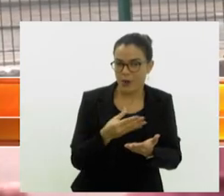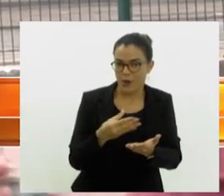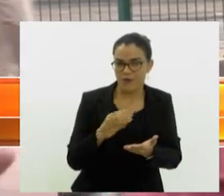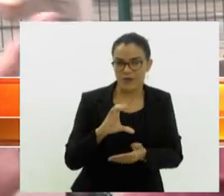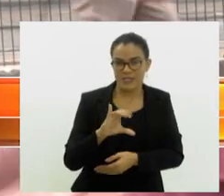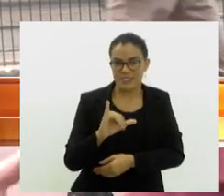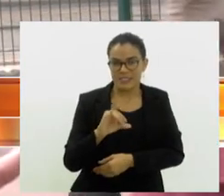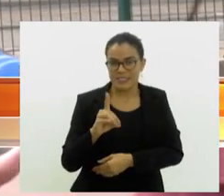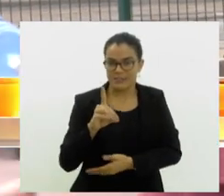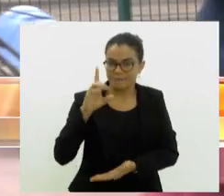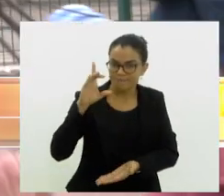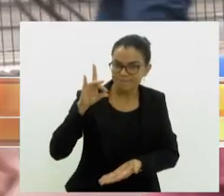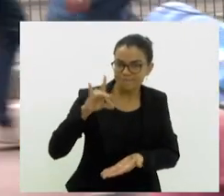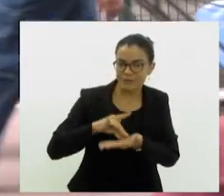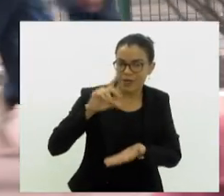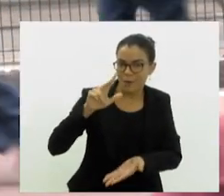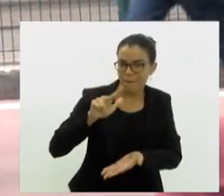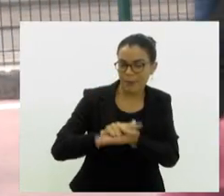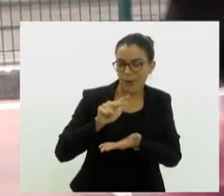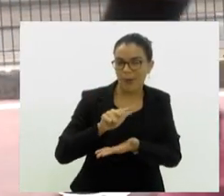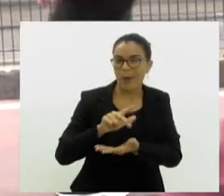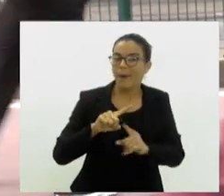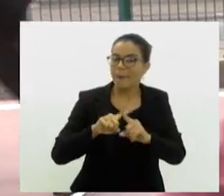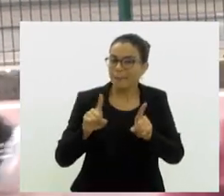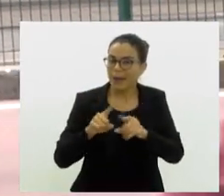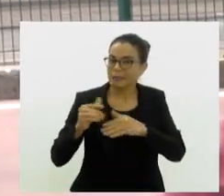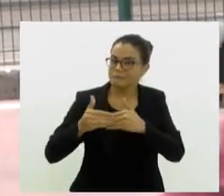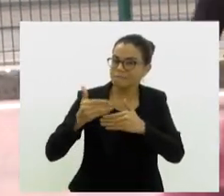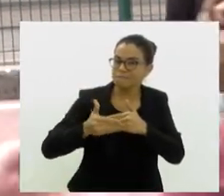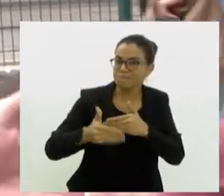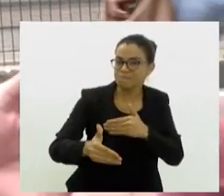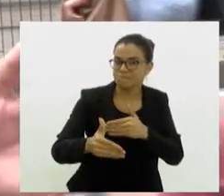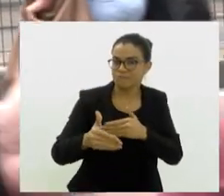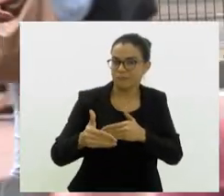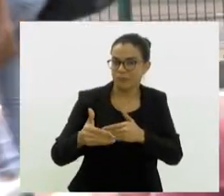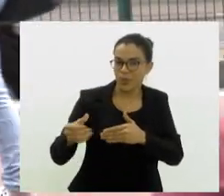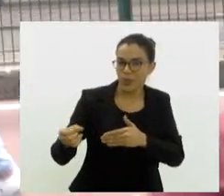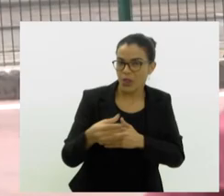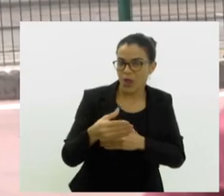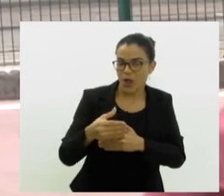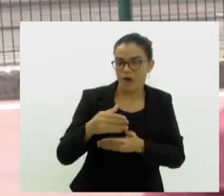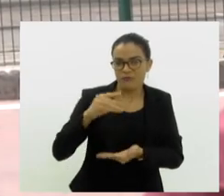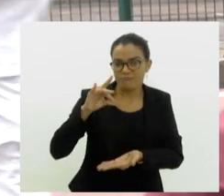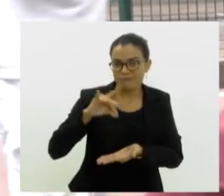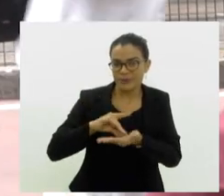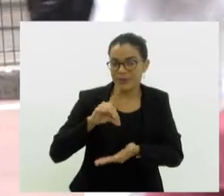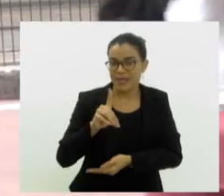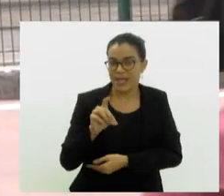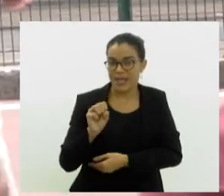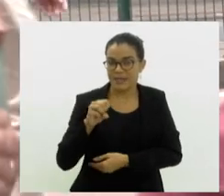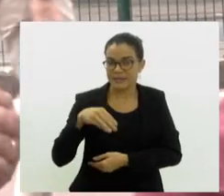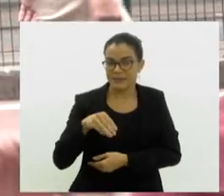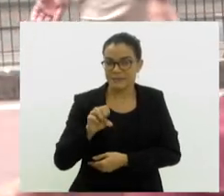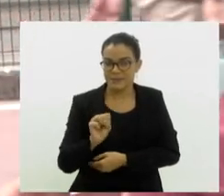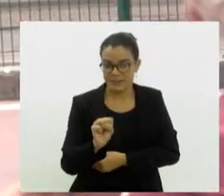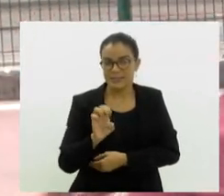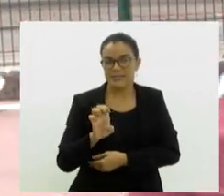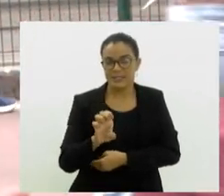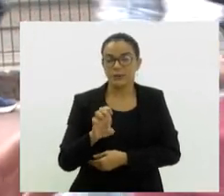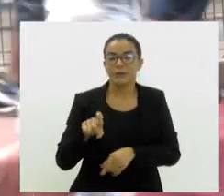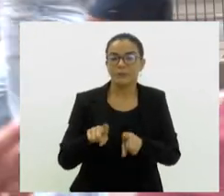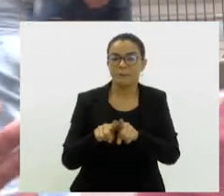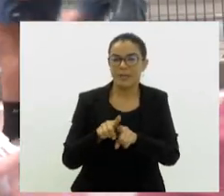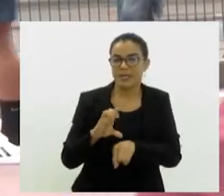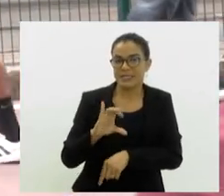não catalogaram, mas é possível de que na próxima atualização, tanto do DSM-5 quanto do CID,